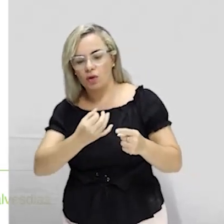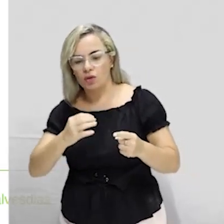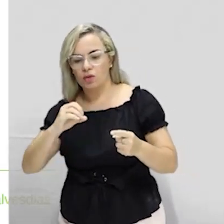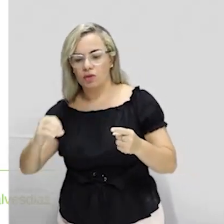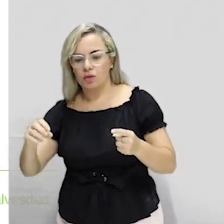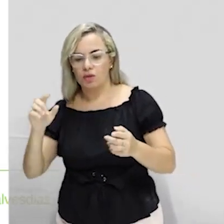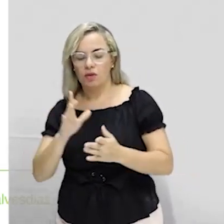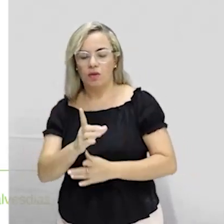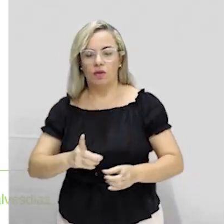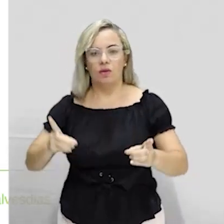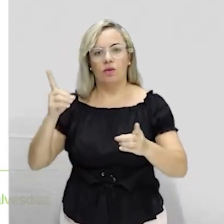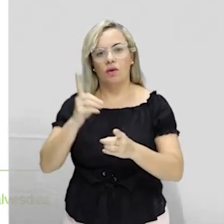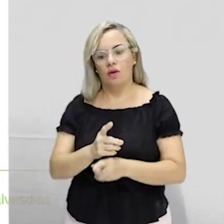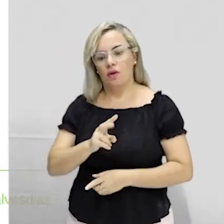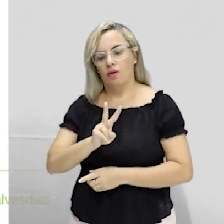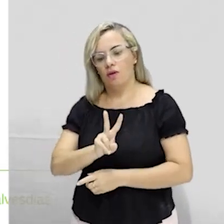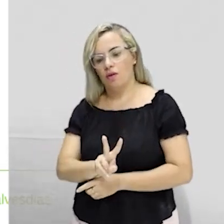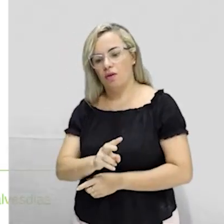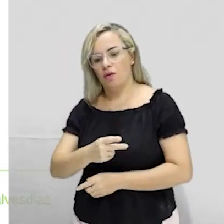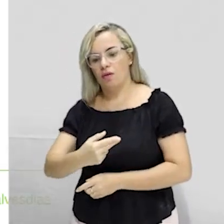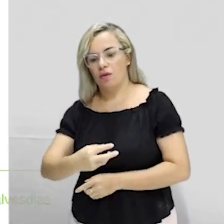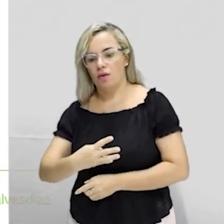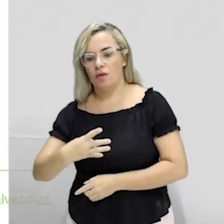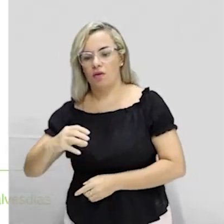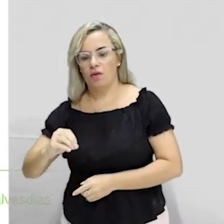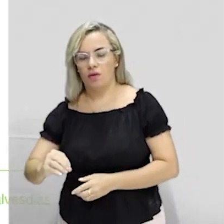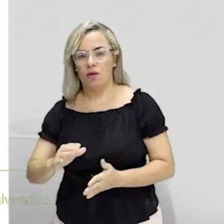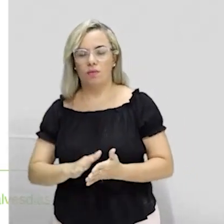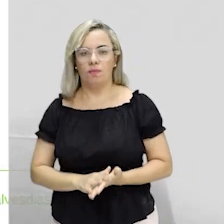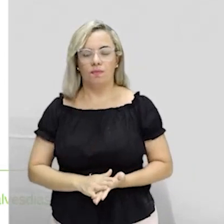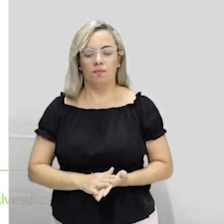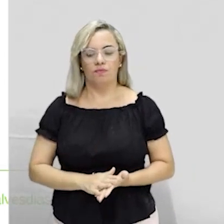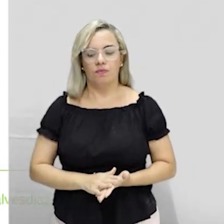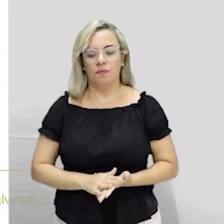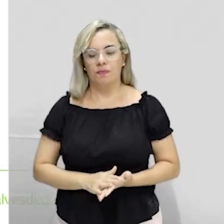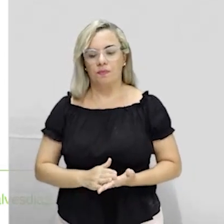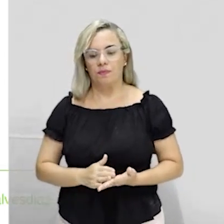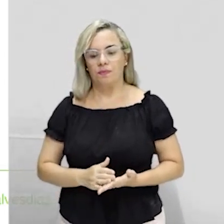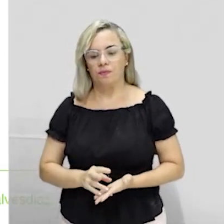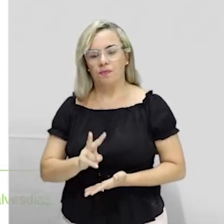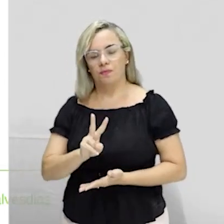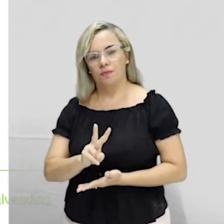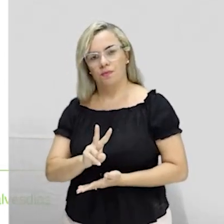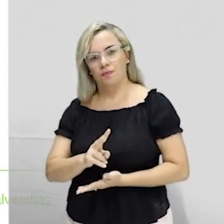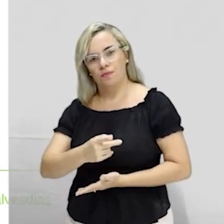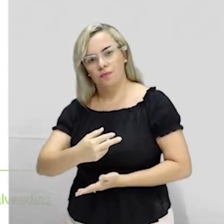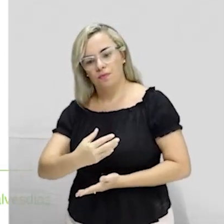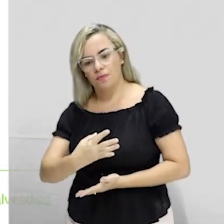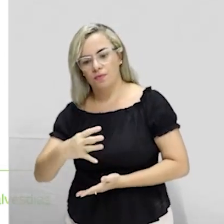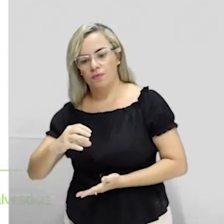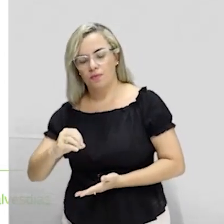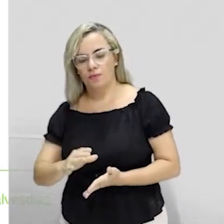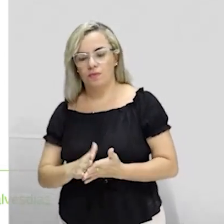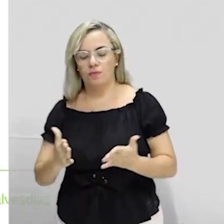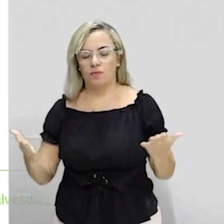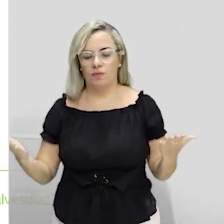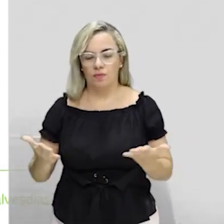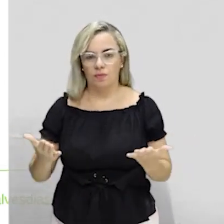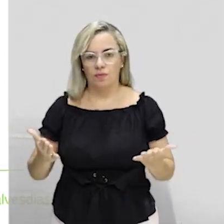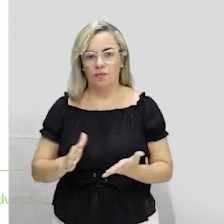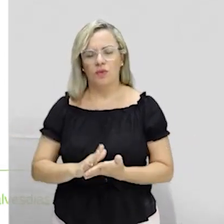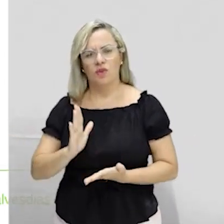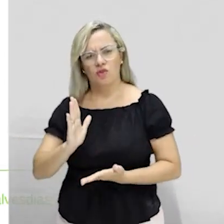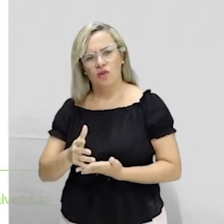você vai encontrar V igual a 40. Ora, se V é 40, agora a gente